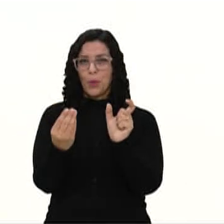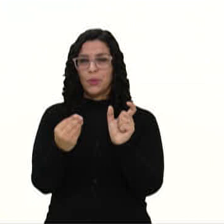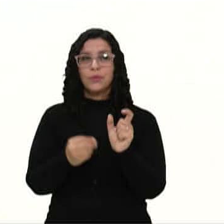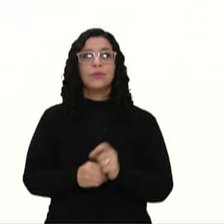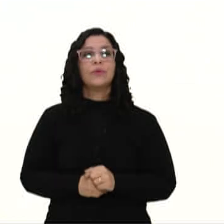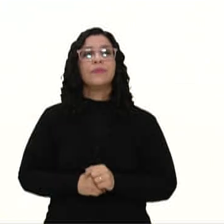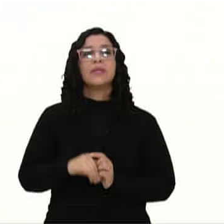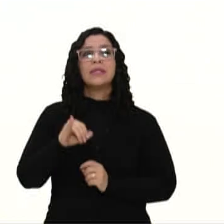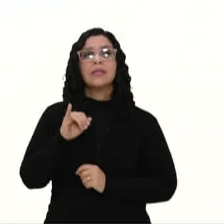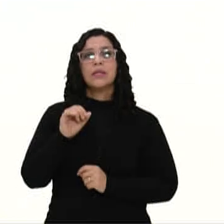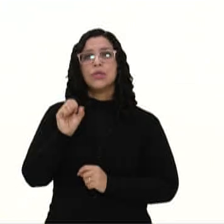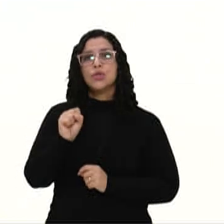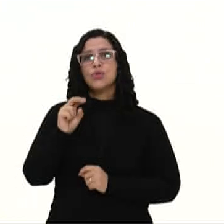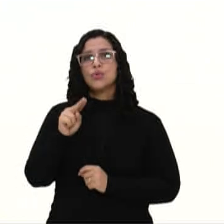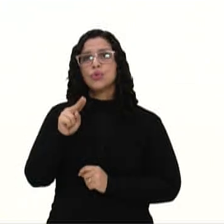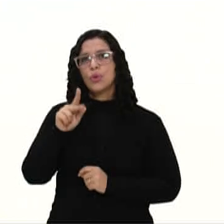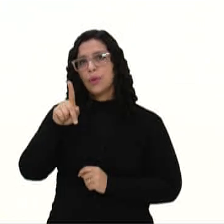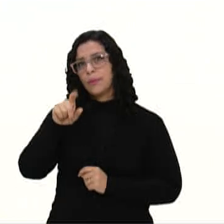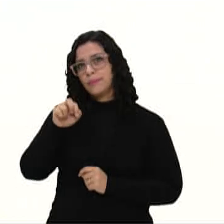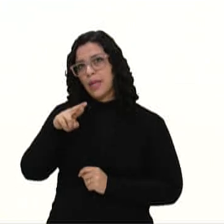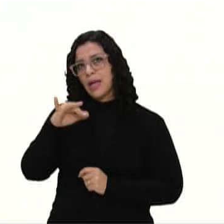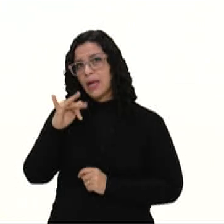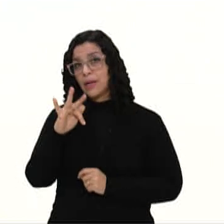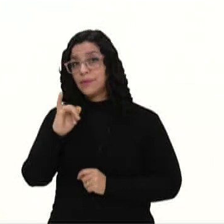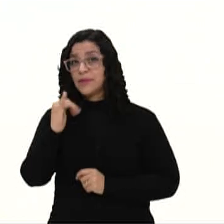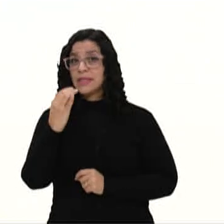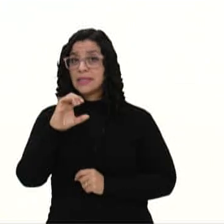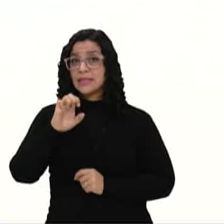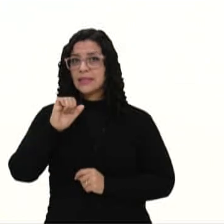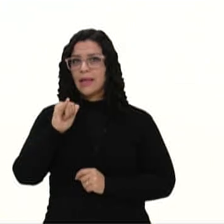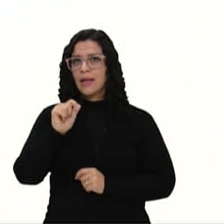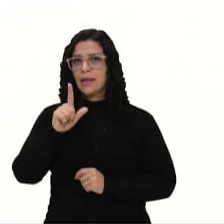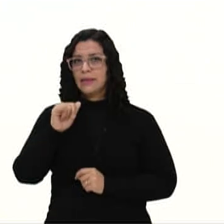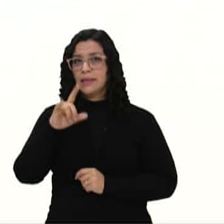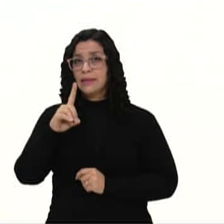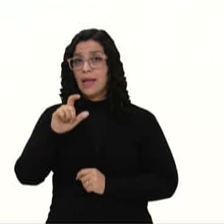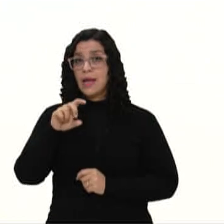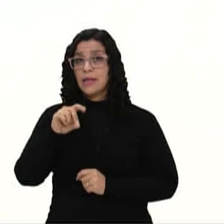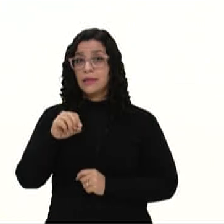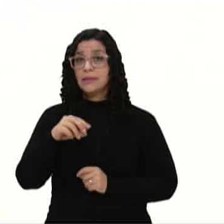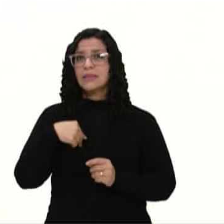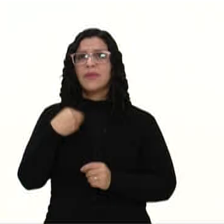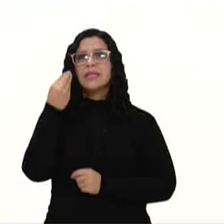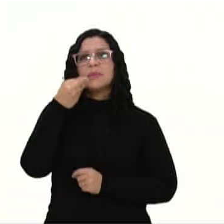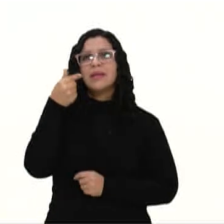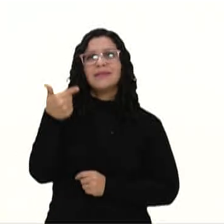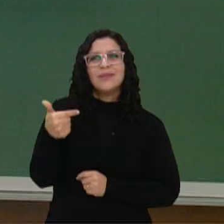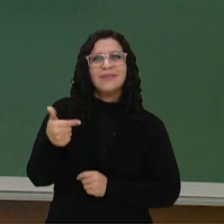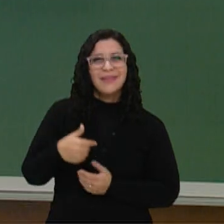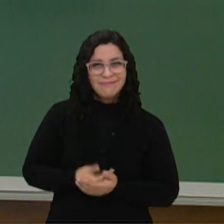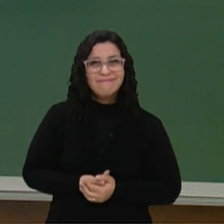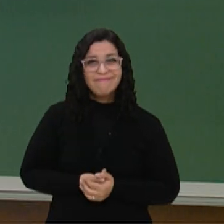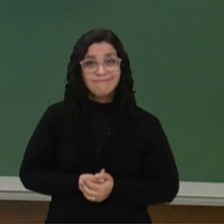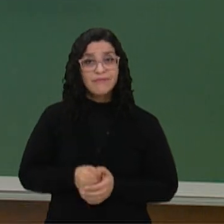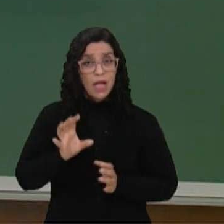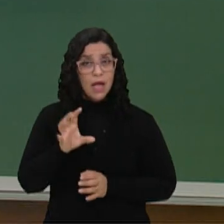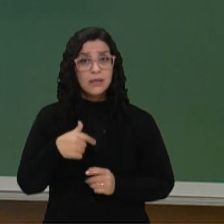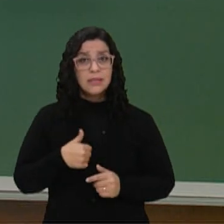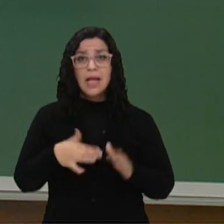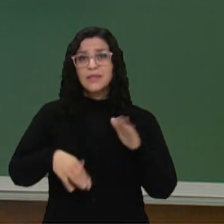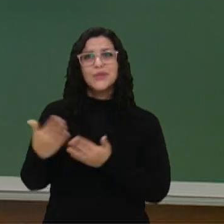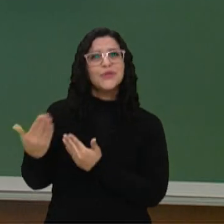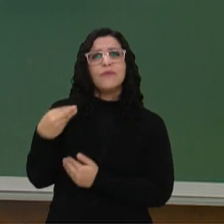contexto. E superficialidade tem o sentido de inexperiência. A questão do jovem ser inexperiente em